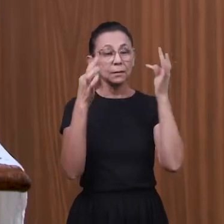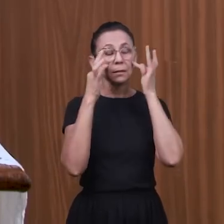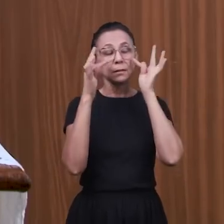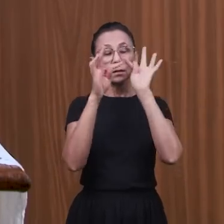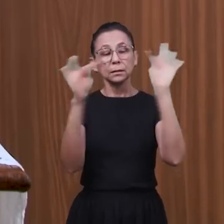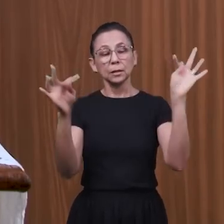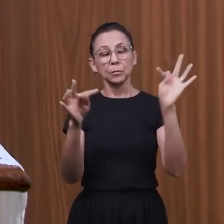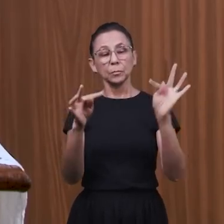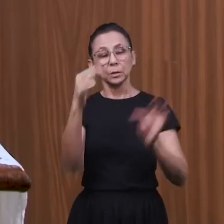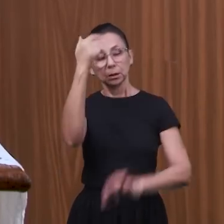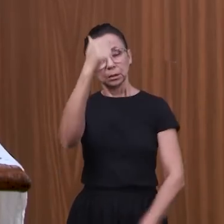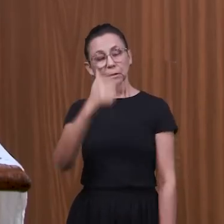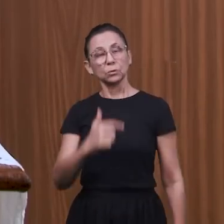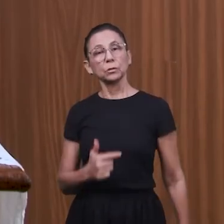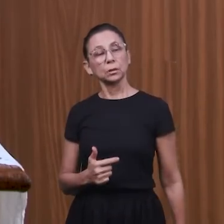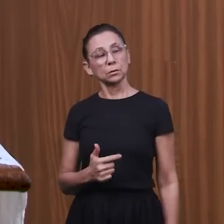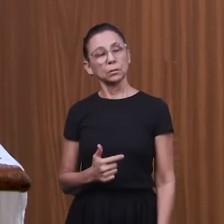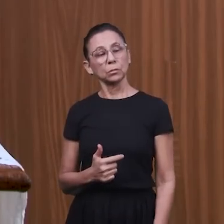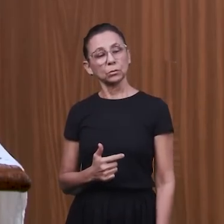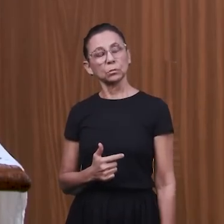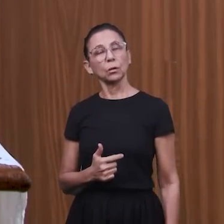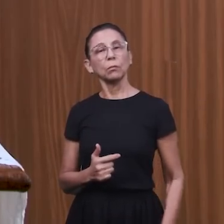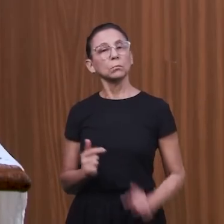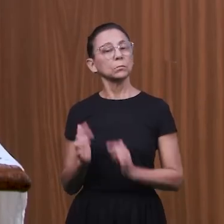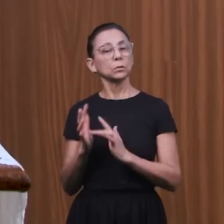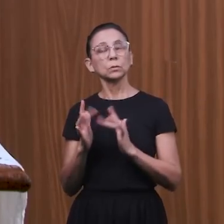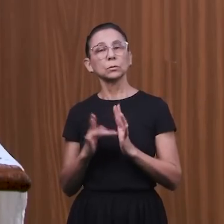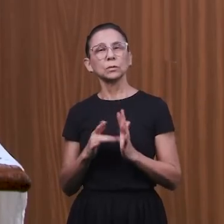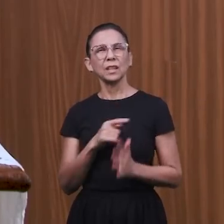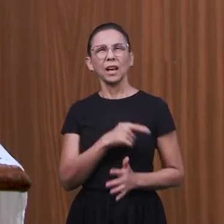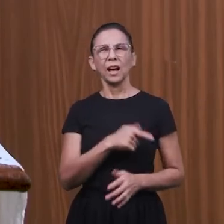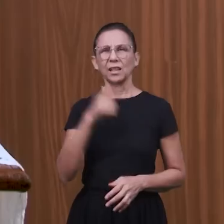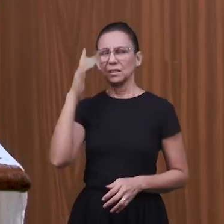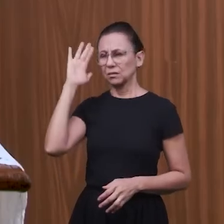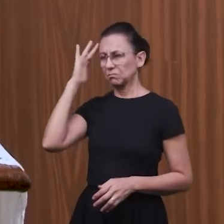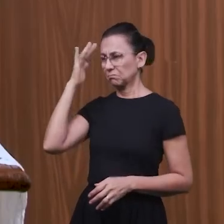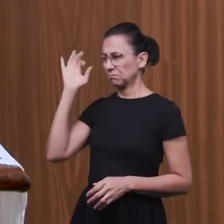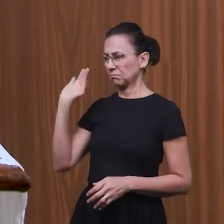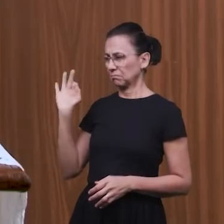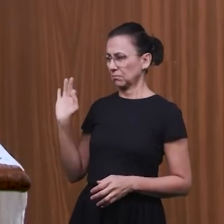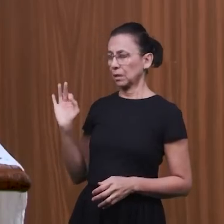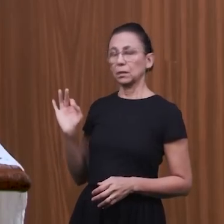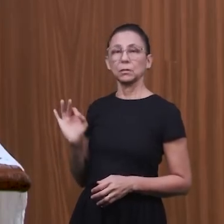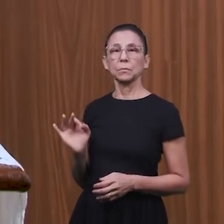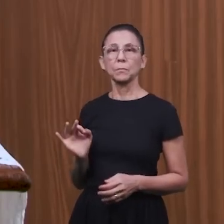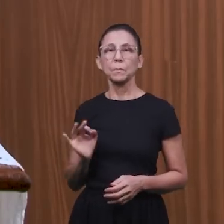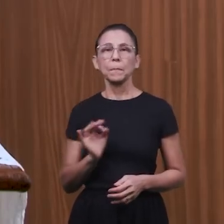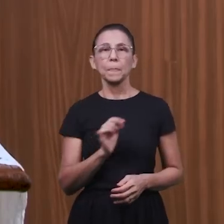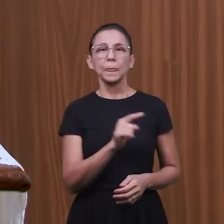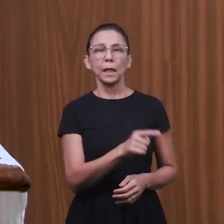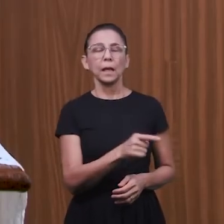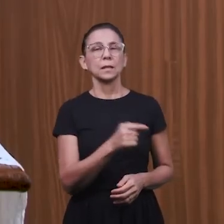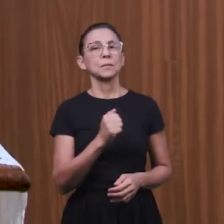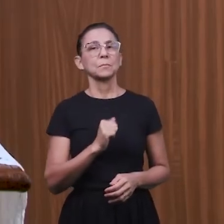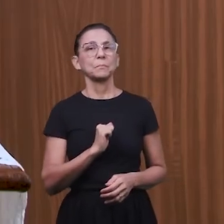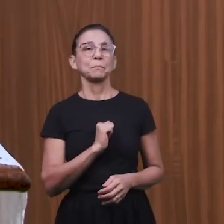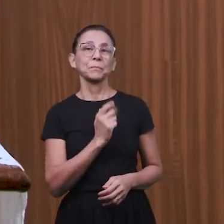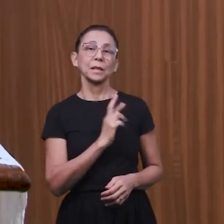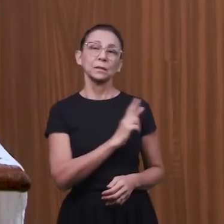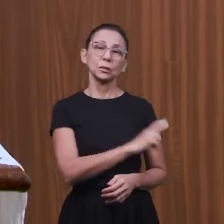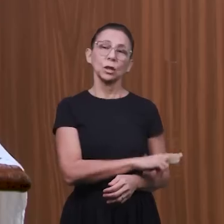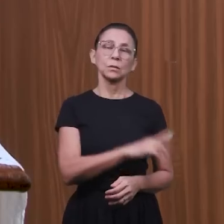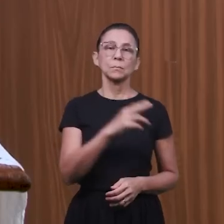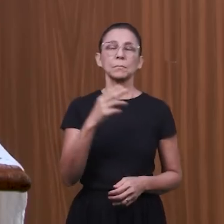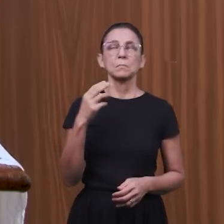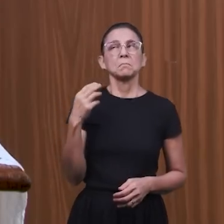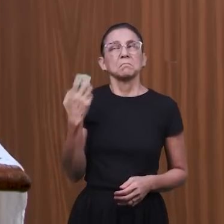verdade, testificam de mim. Eles não entenderam o que Jesus estava falando, porque para eles, Jesus era aquele que havia nascido em Nazaré